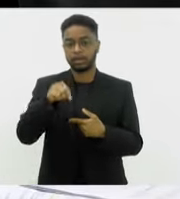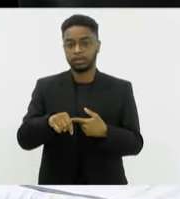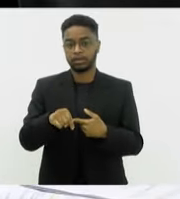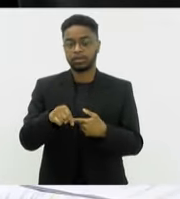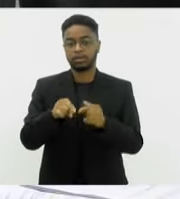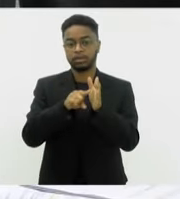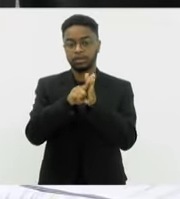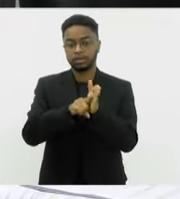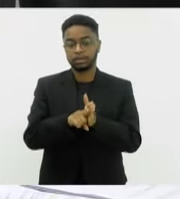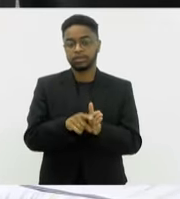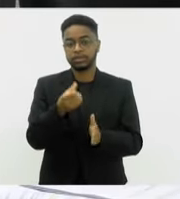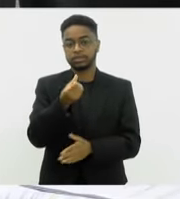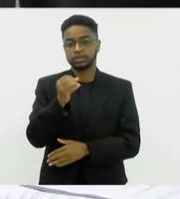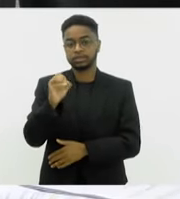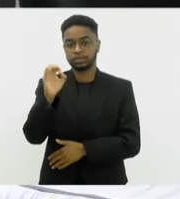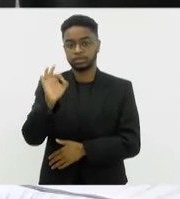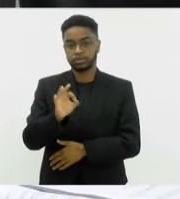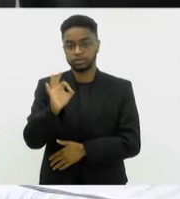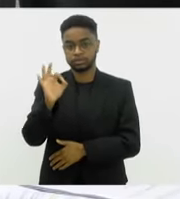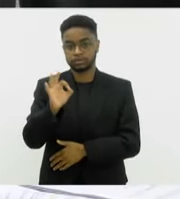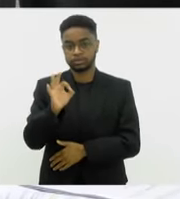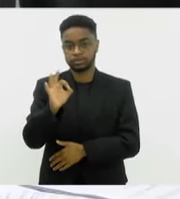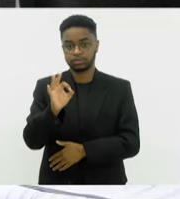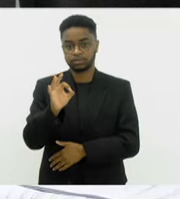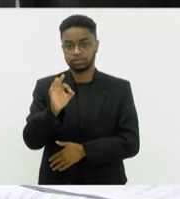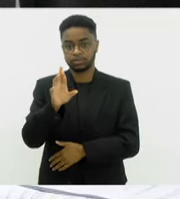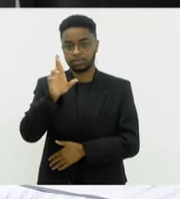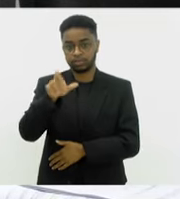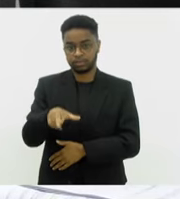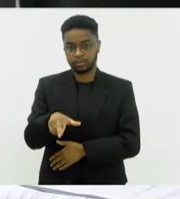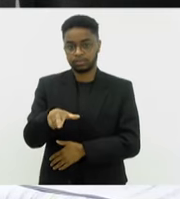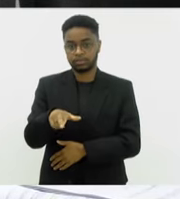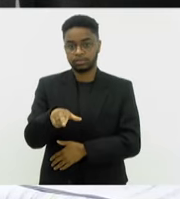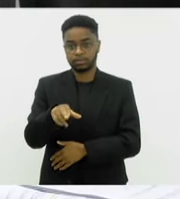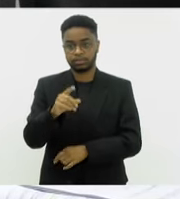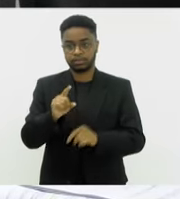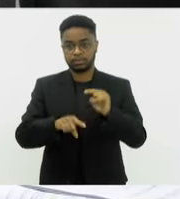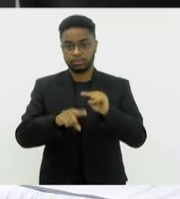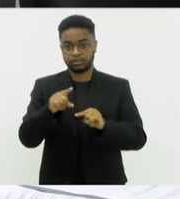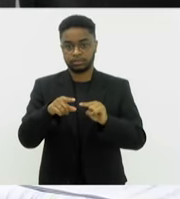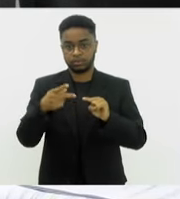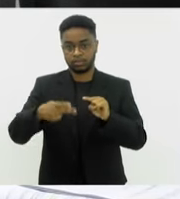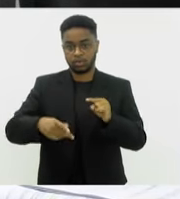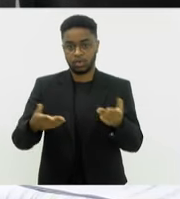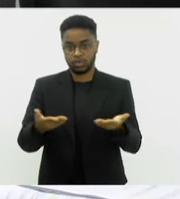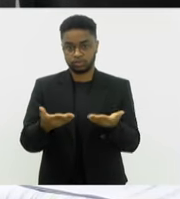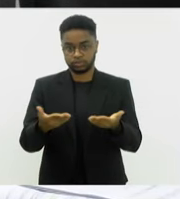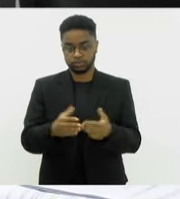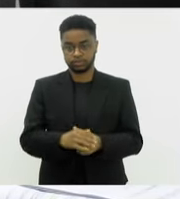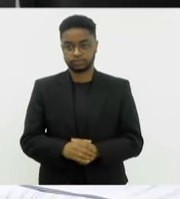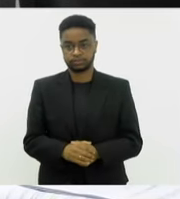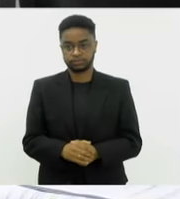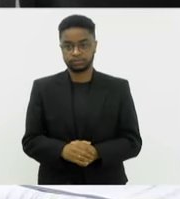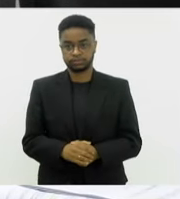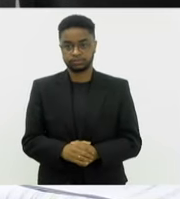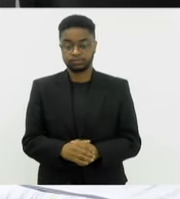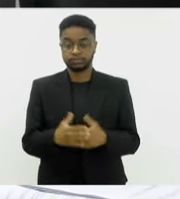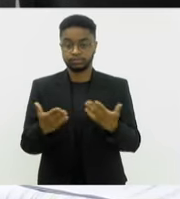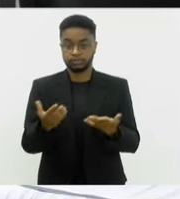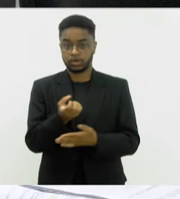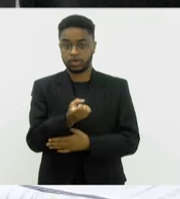estatística, de 60% de rejeição de matérias nessa sessão de hoje. Então, um número